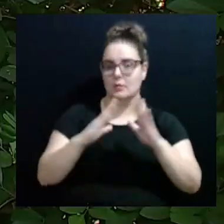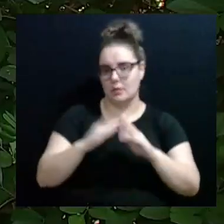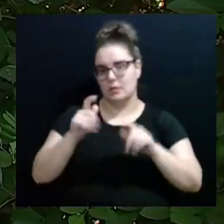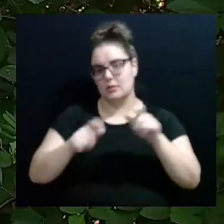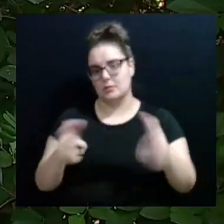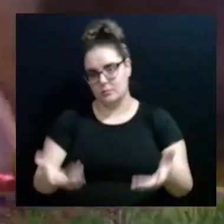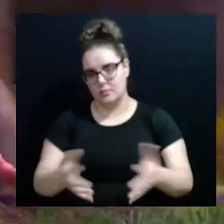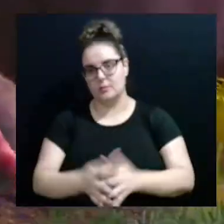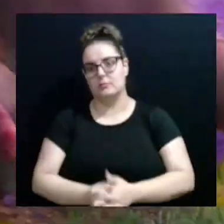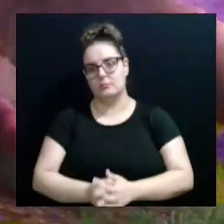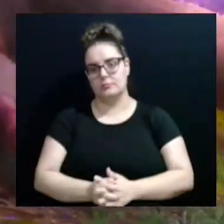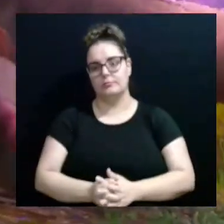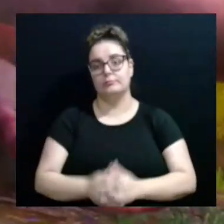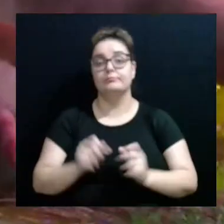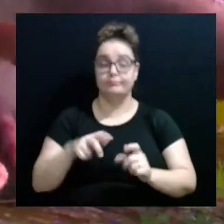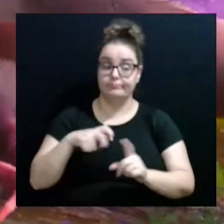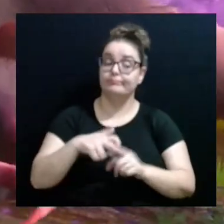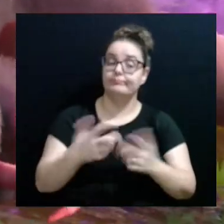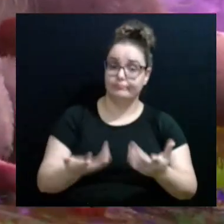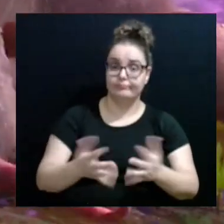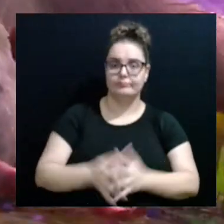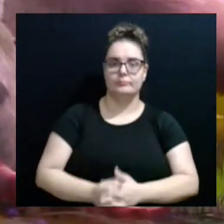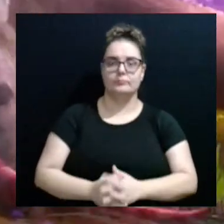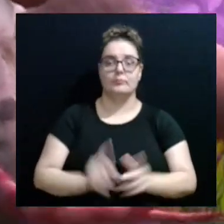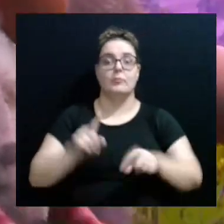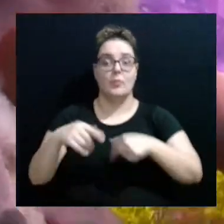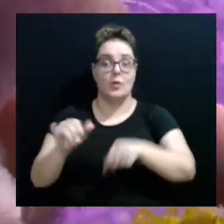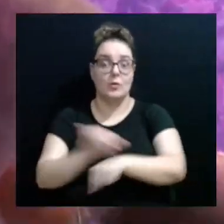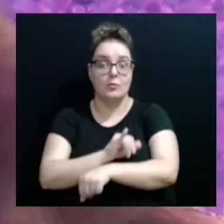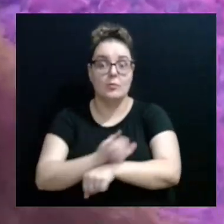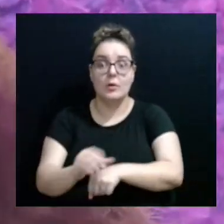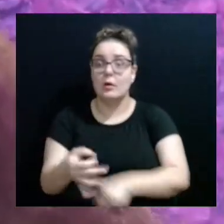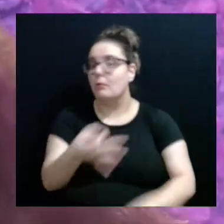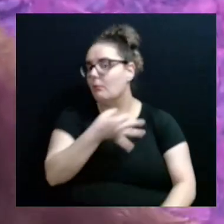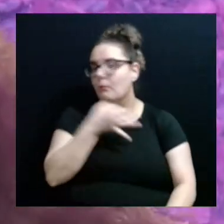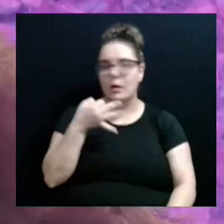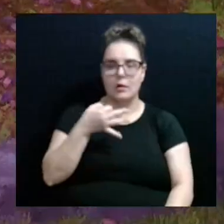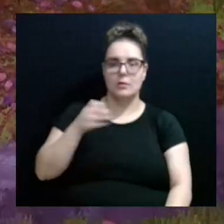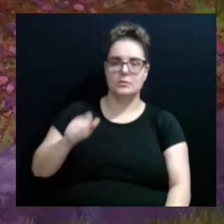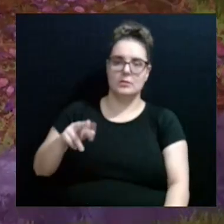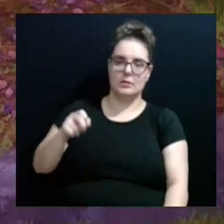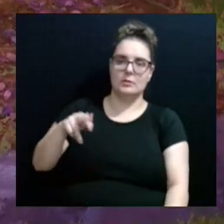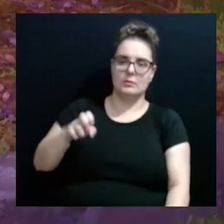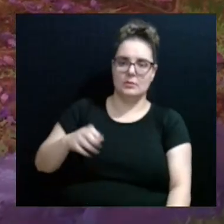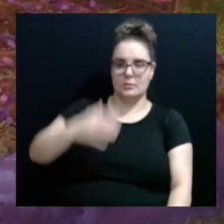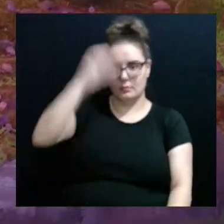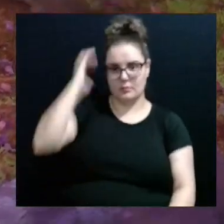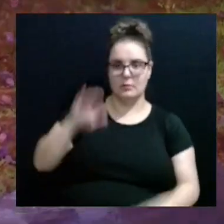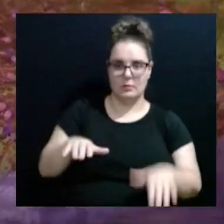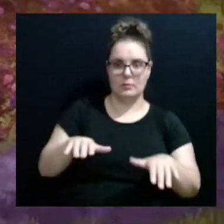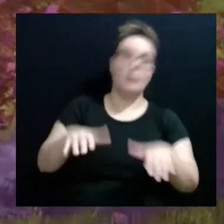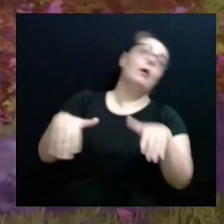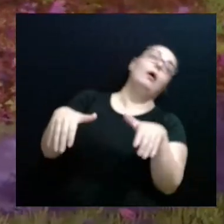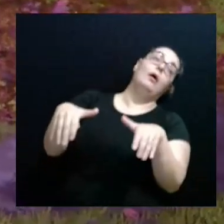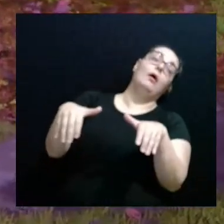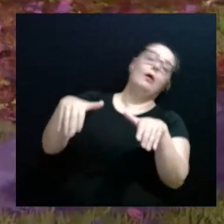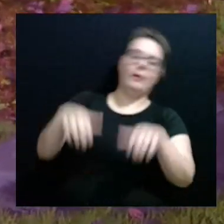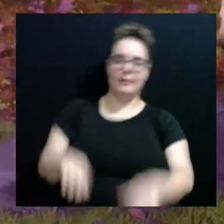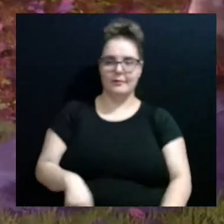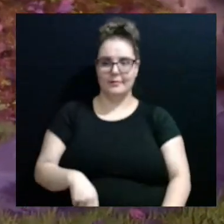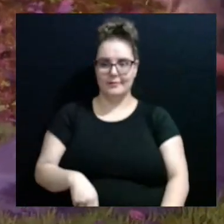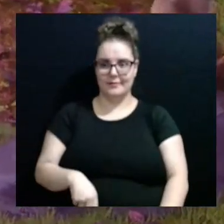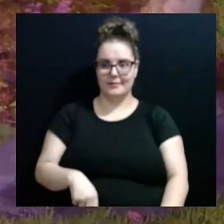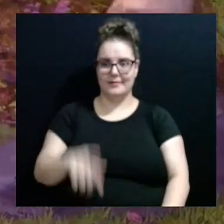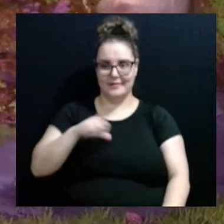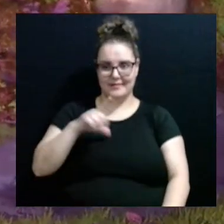a acidentes, né? Outra estratégia de defesa maravilhosa do saruês é fingir de morto, né? Agora tem até uma figurinha, um videozinho do IA aí fazendo